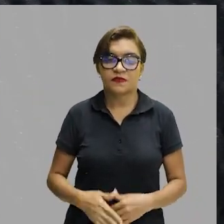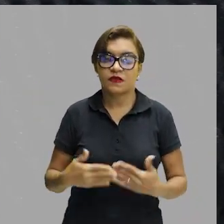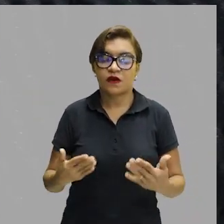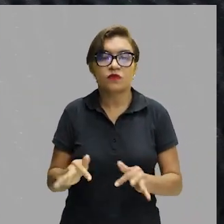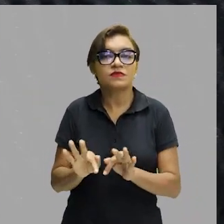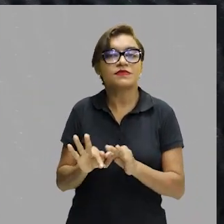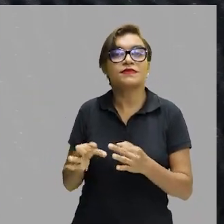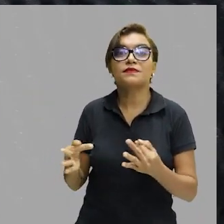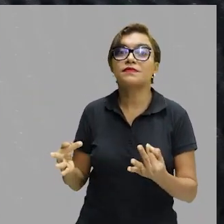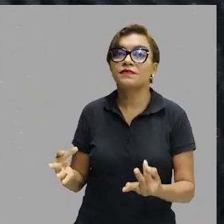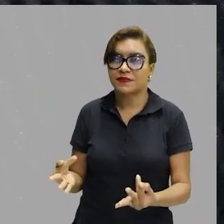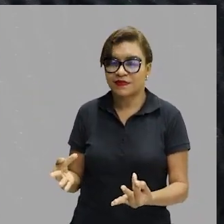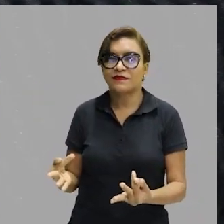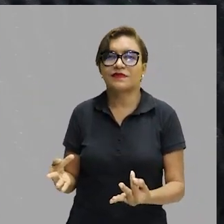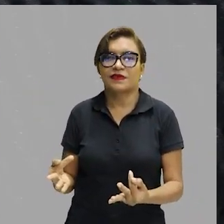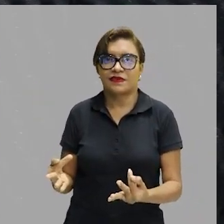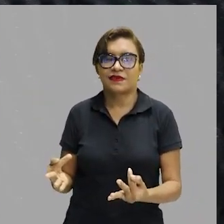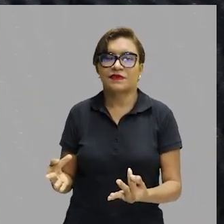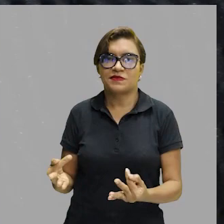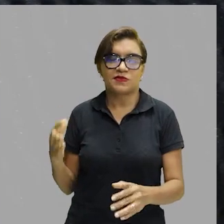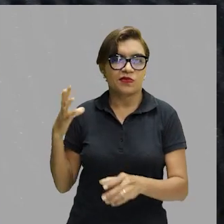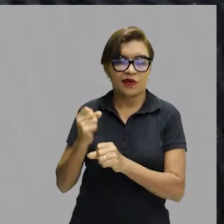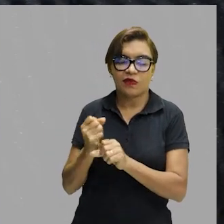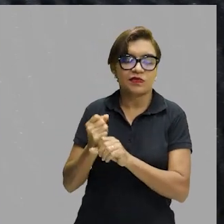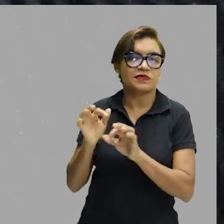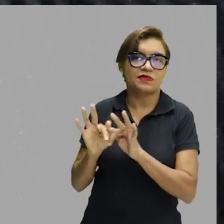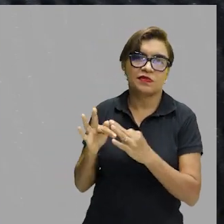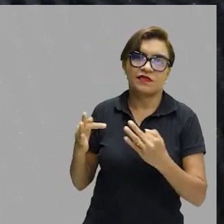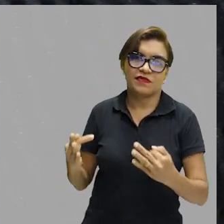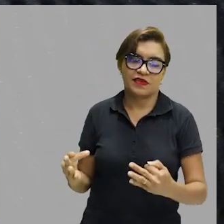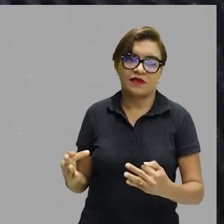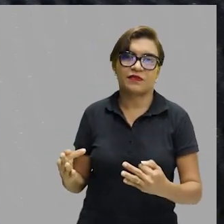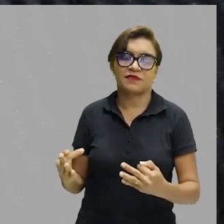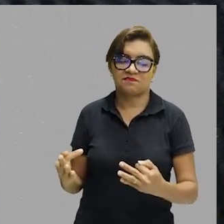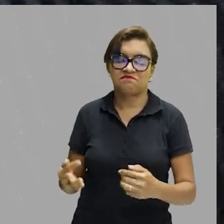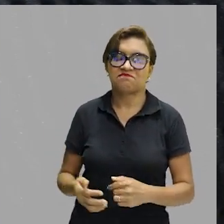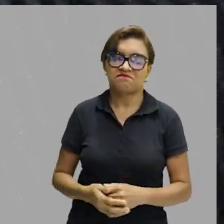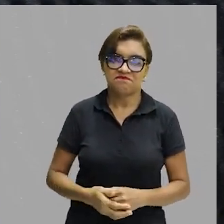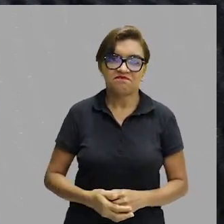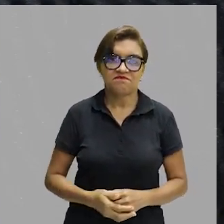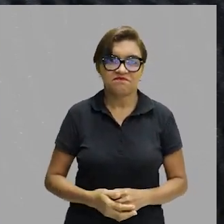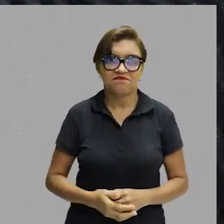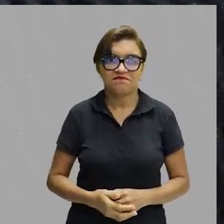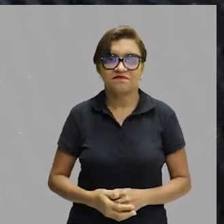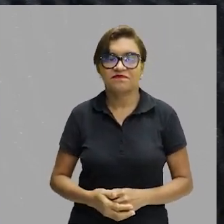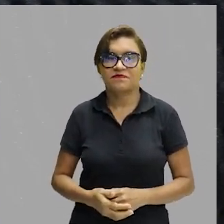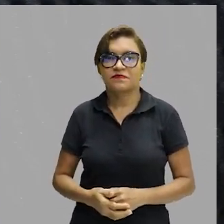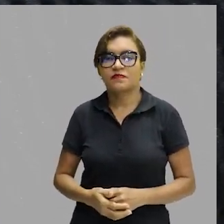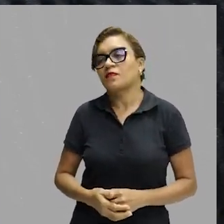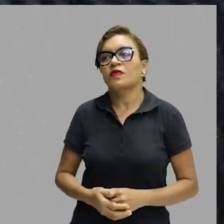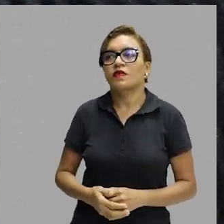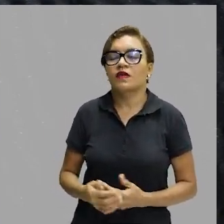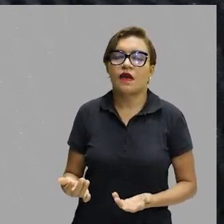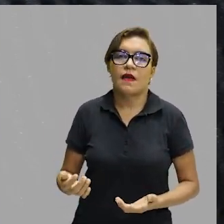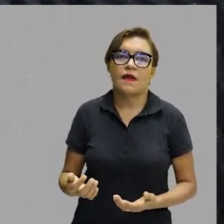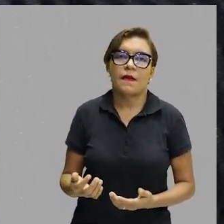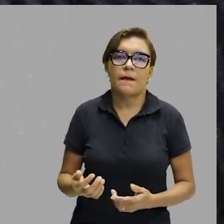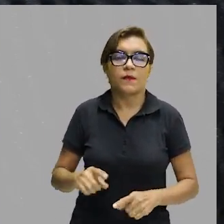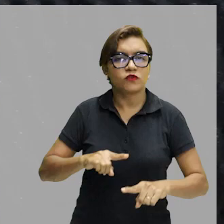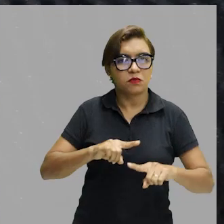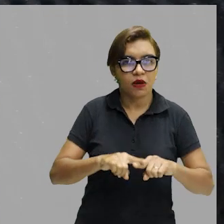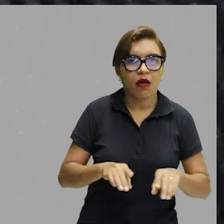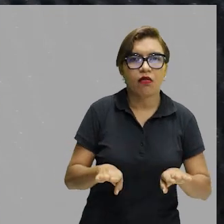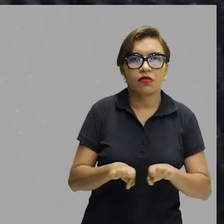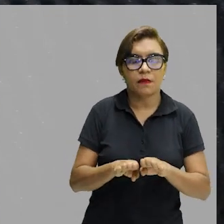Nós simplificamos o nosso problema, certo? Multiplicando e dividindo, turma,